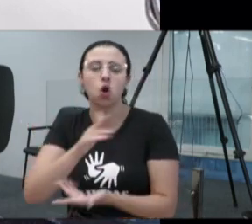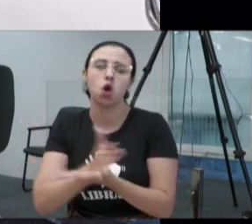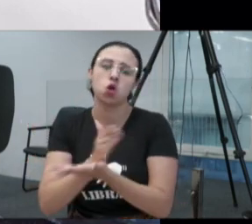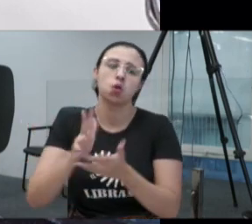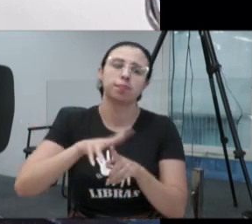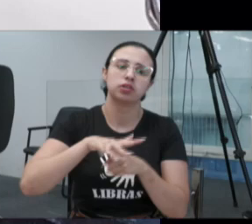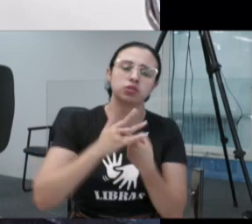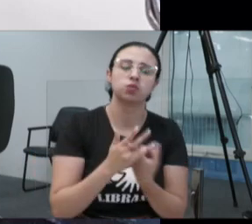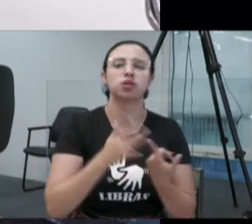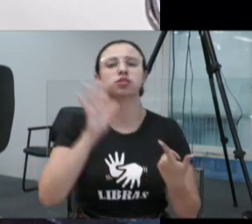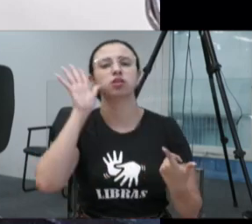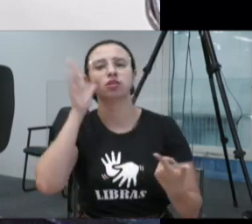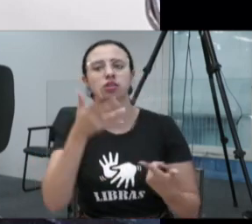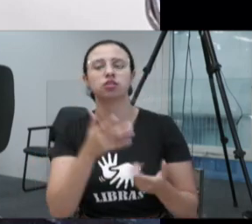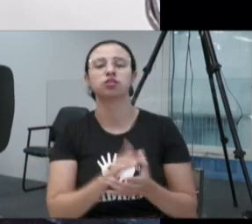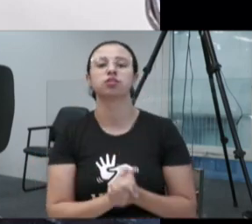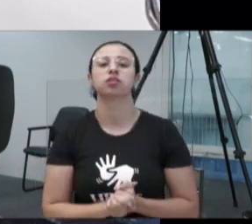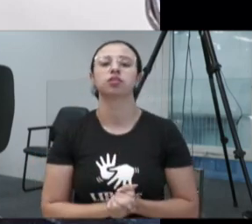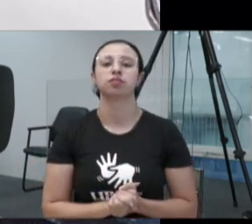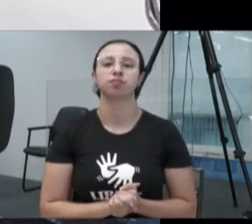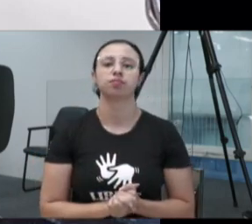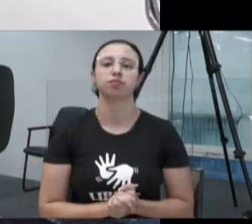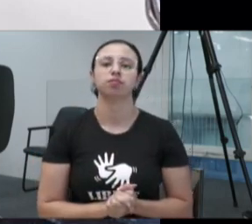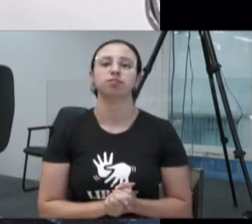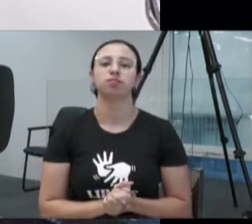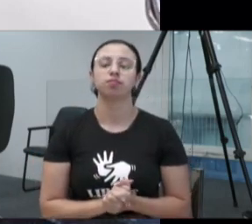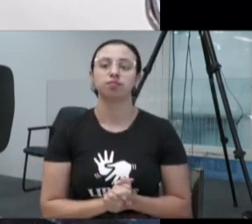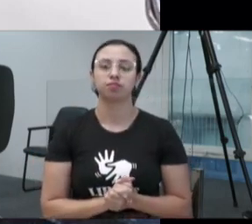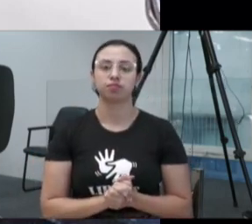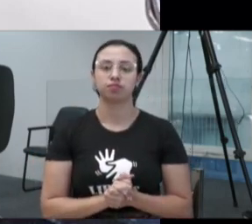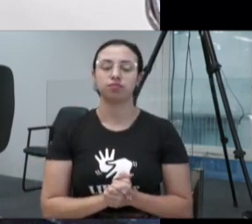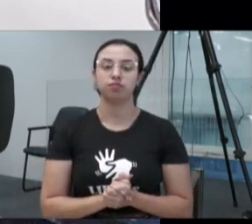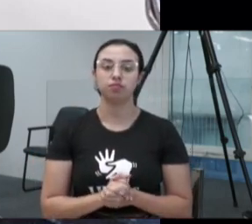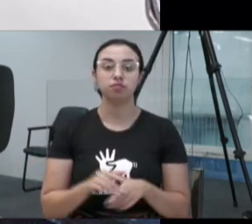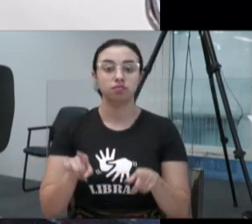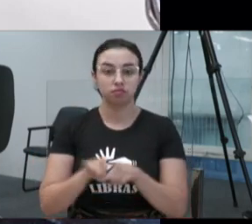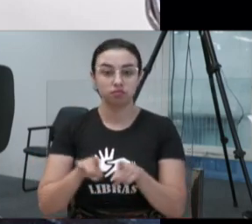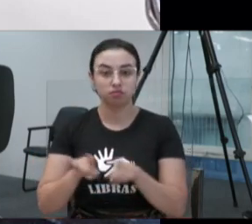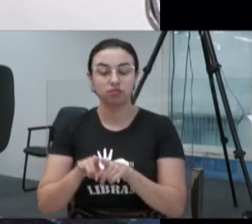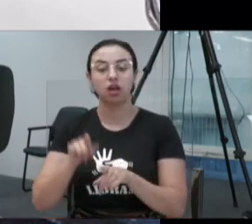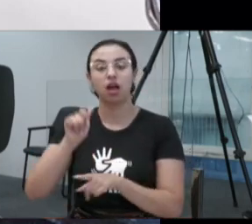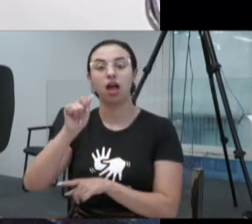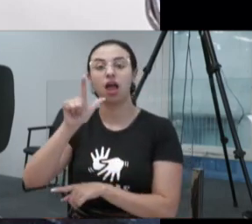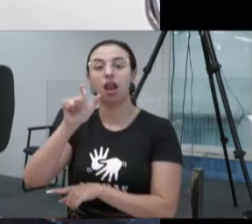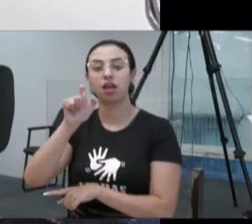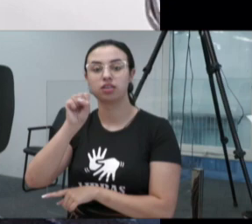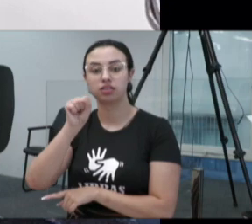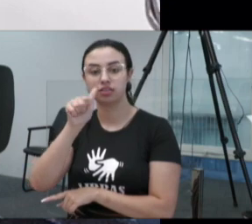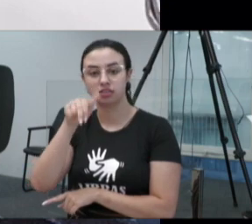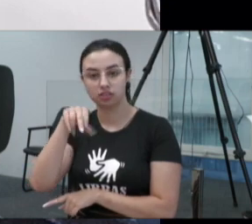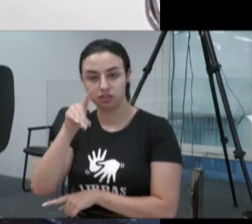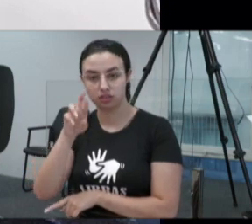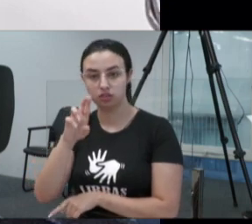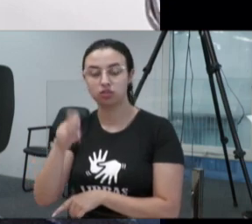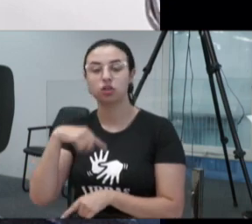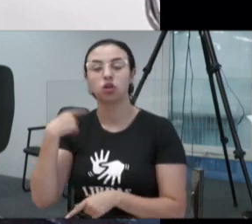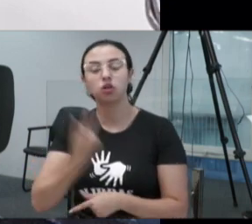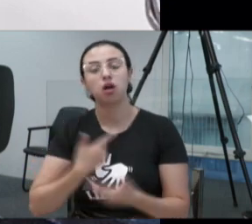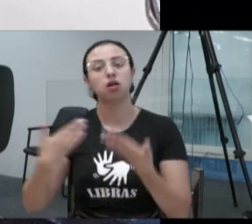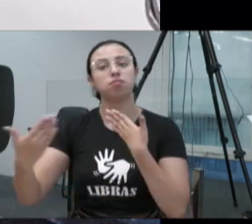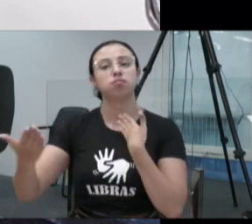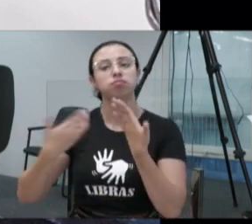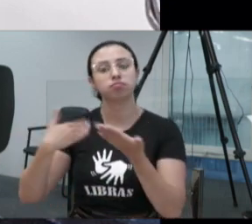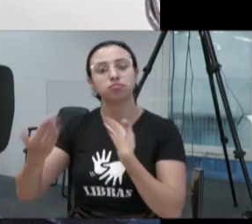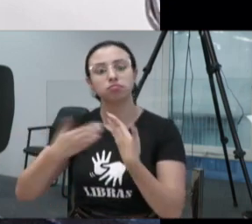situações que a Copasa está fazendo arbitrariamente aqui na cidade, e também o Alessandro. Então, a gente pontuou uma agilidade